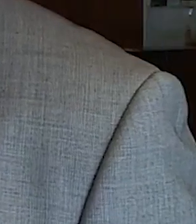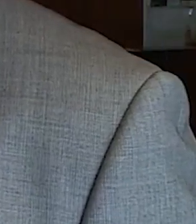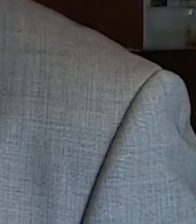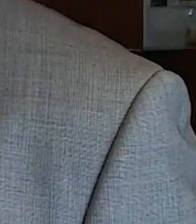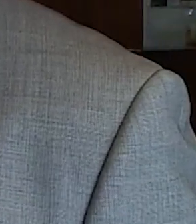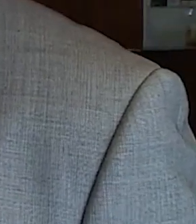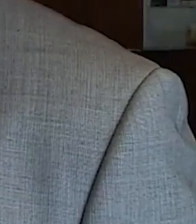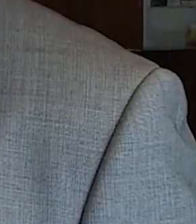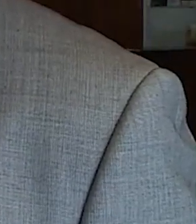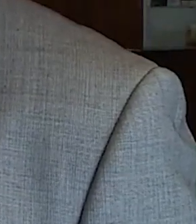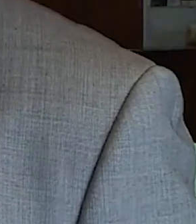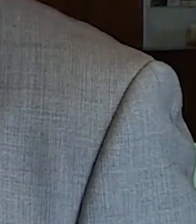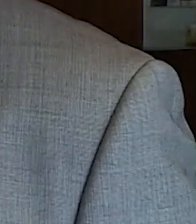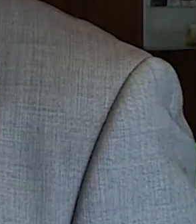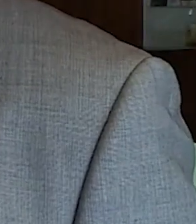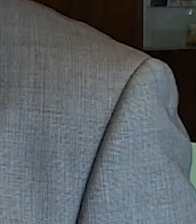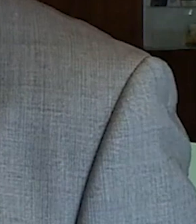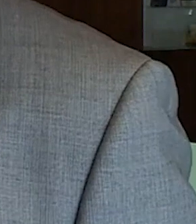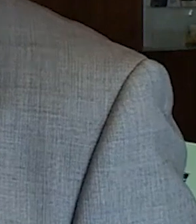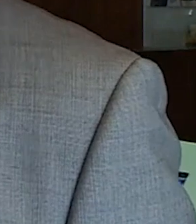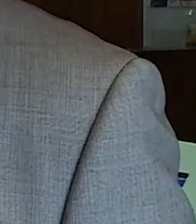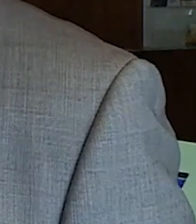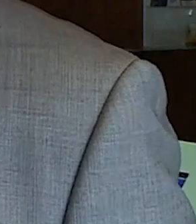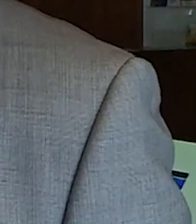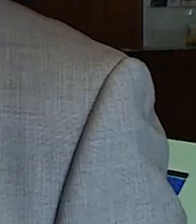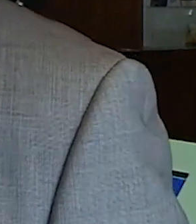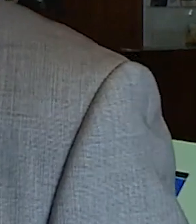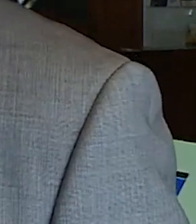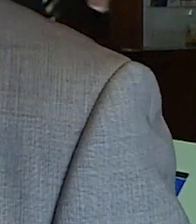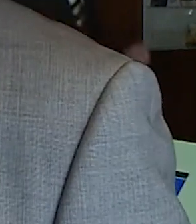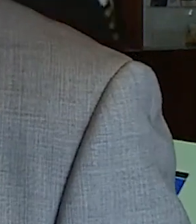indicação, fazendo do diálogo, não apenas do diálogo entre investigadores,